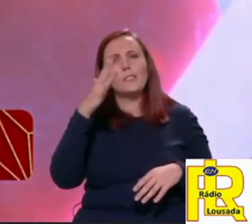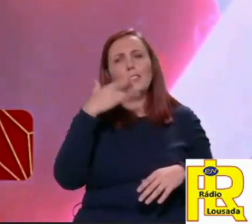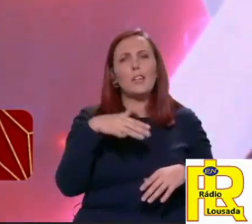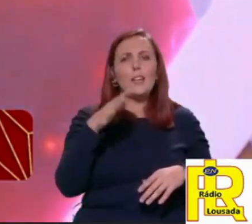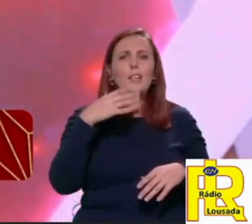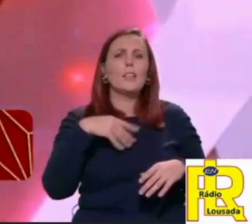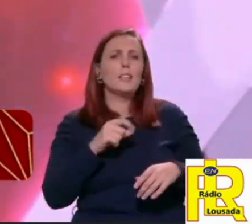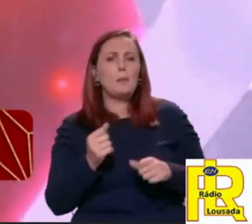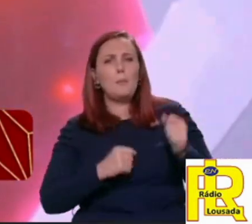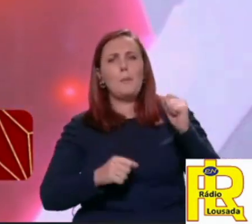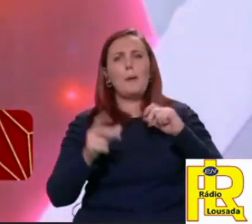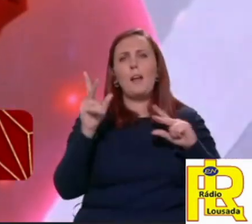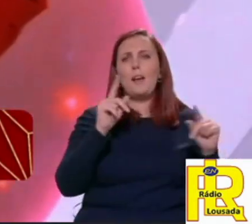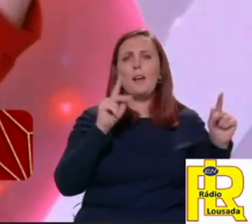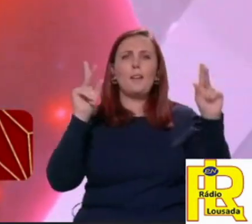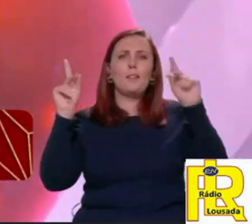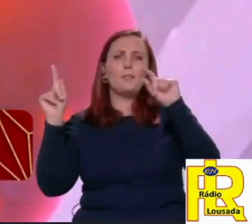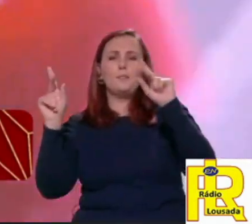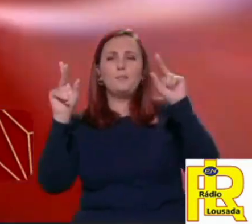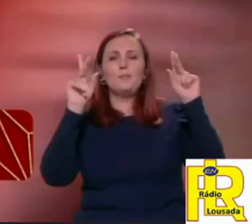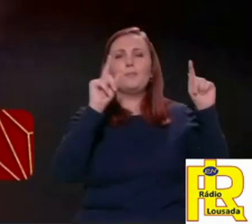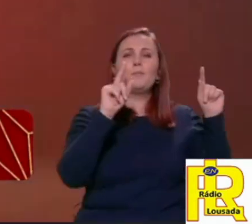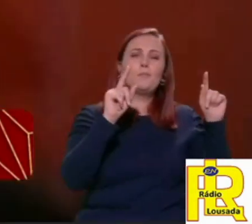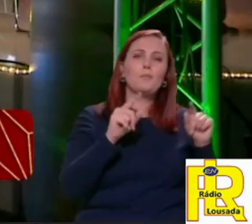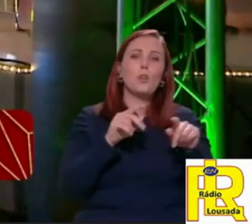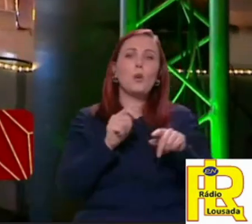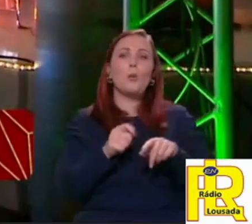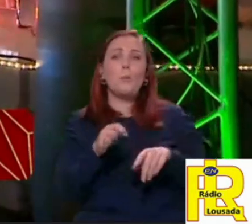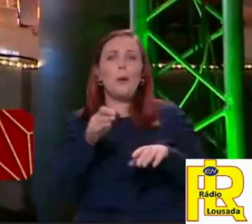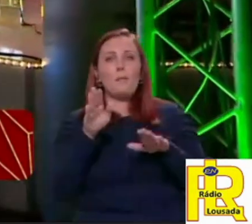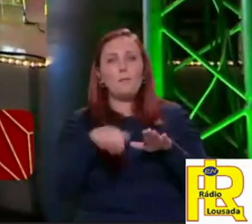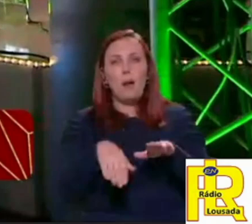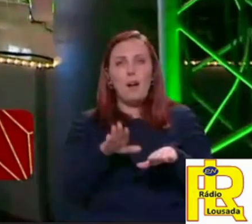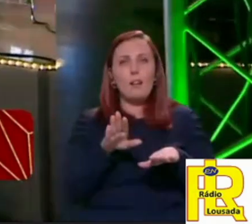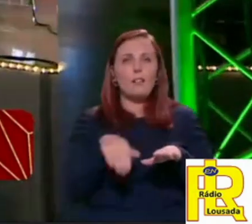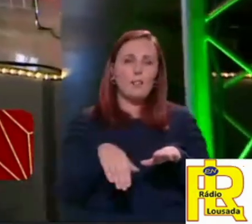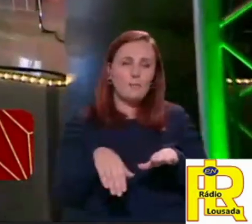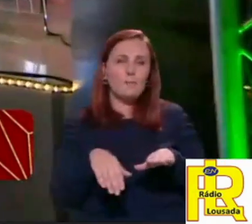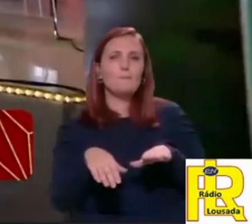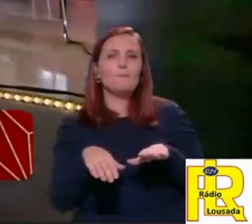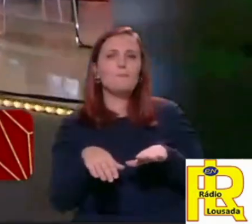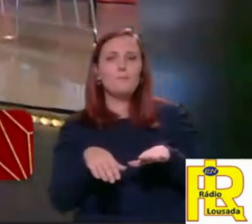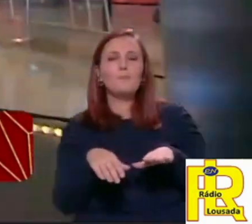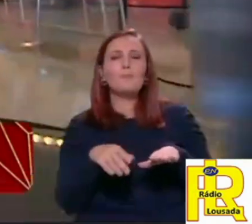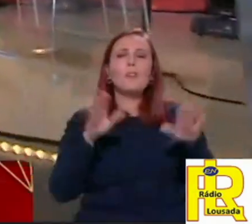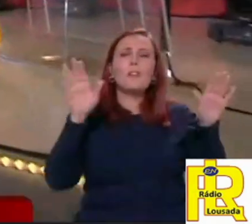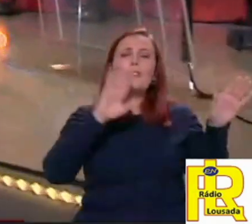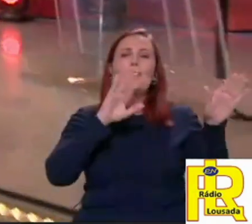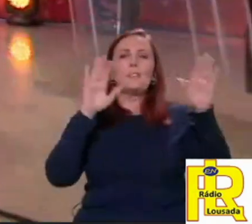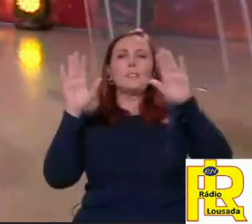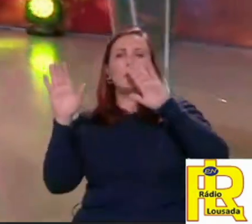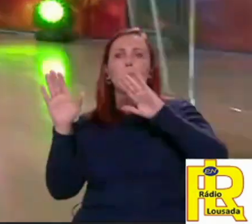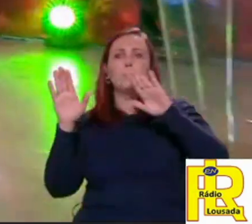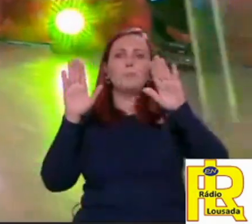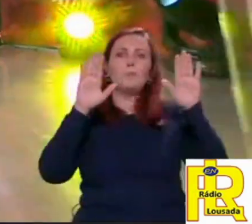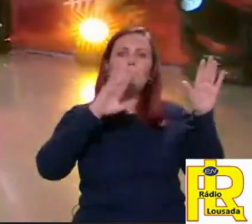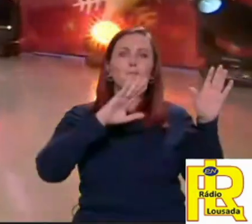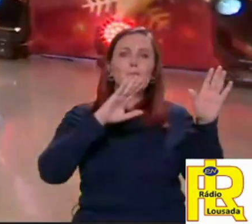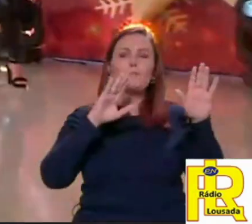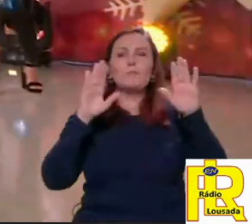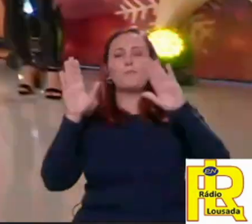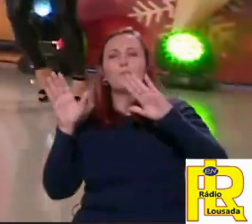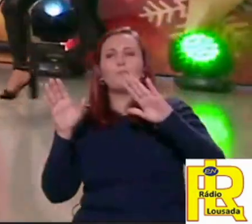e danar este manh bate bate o pezinho levanta a